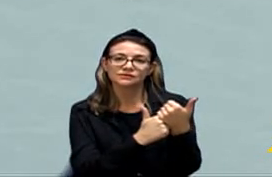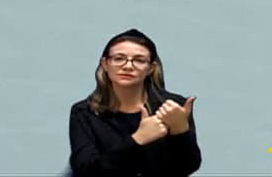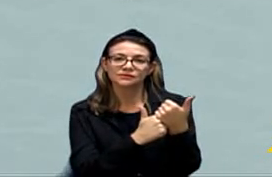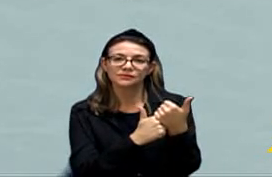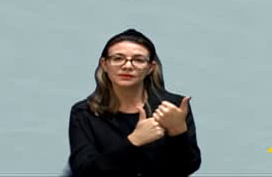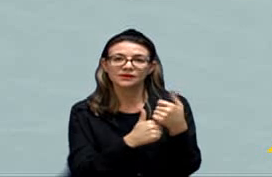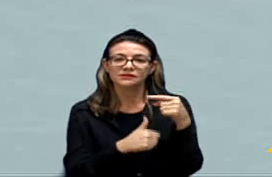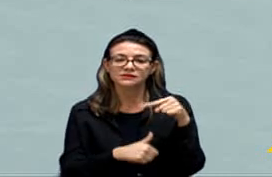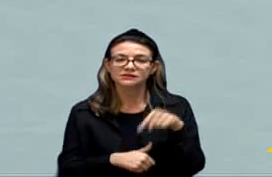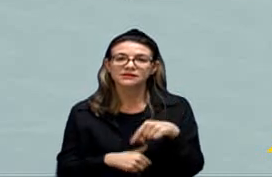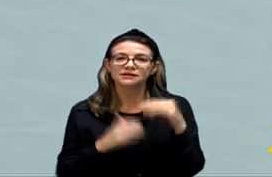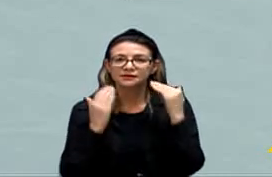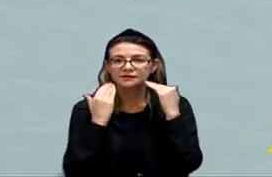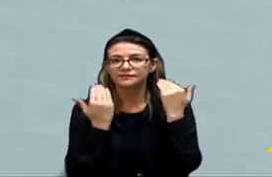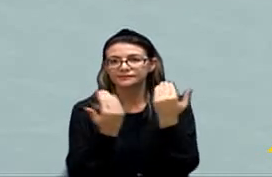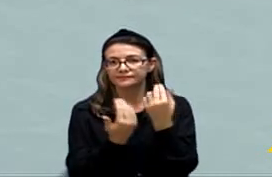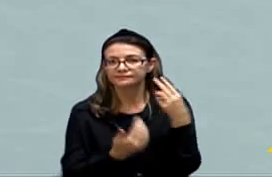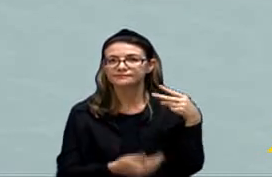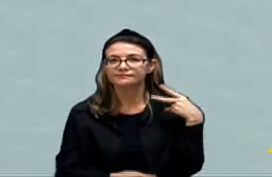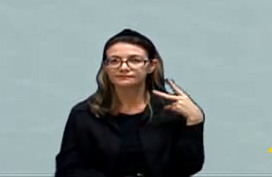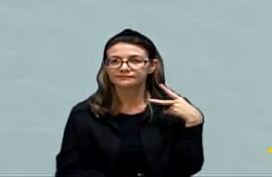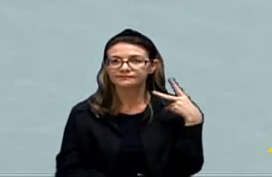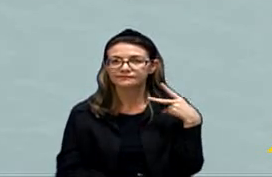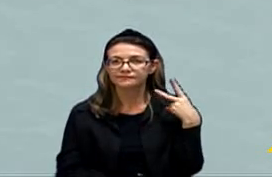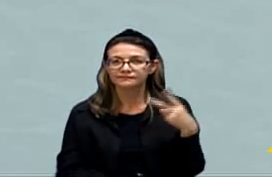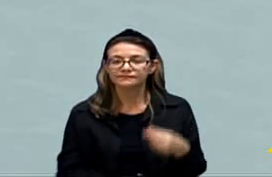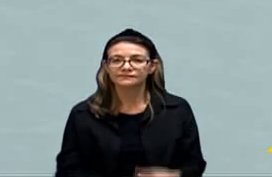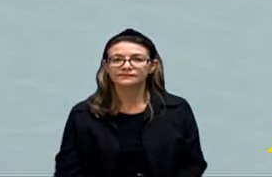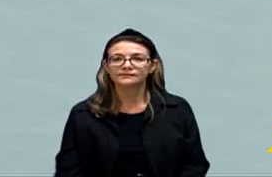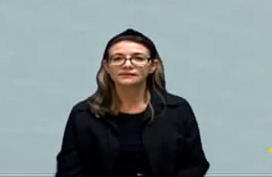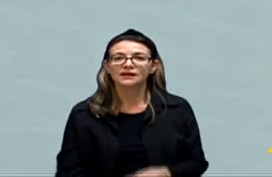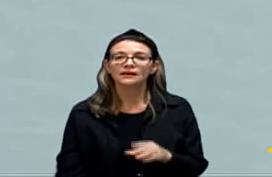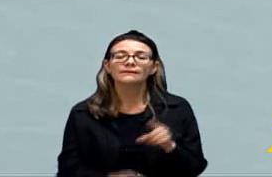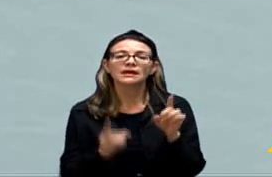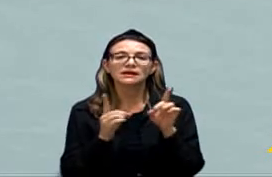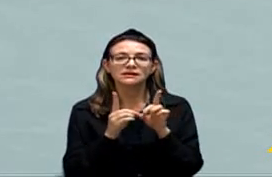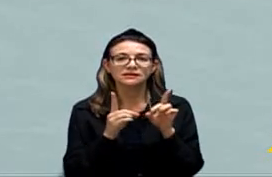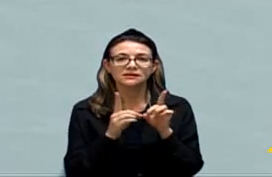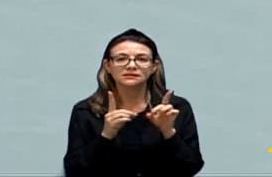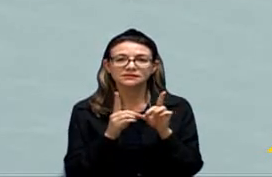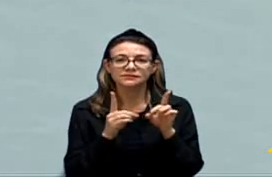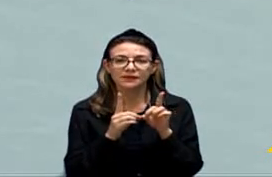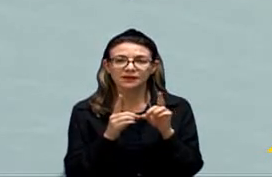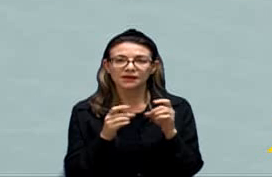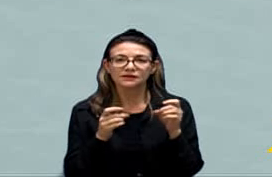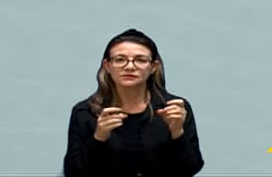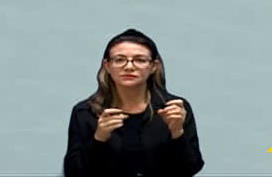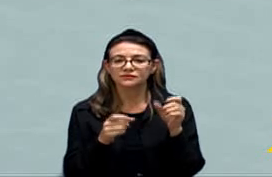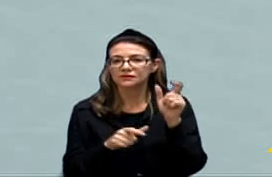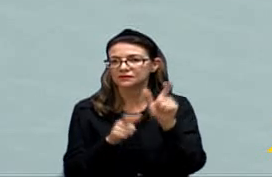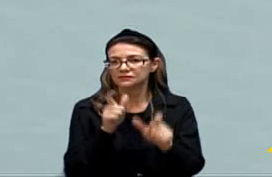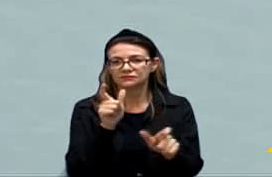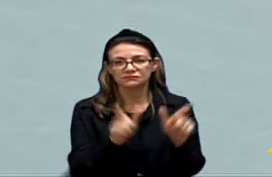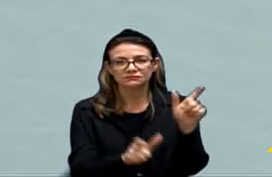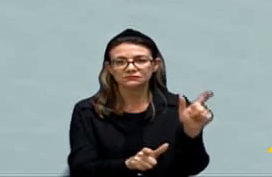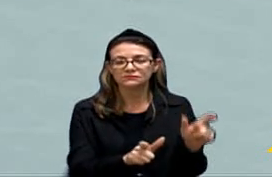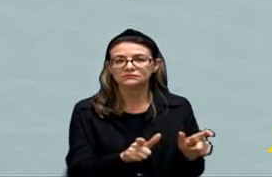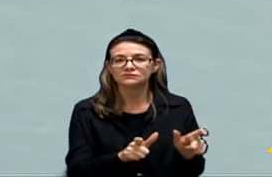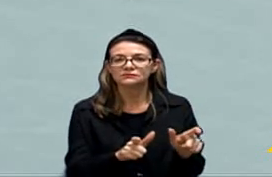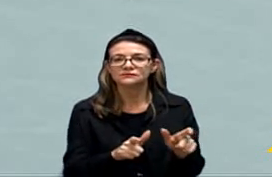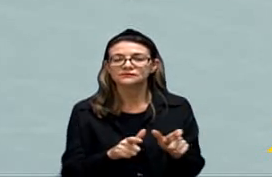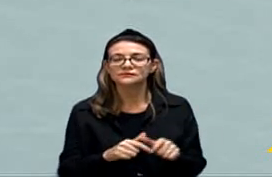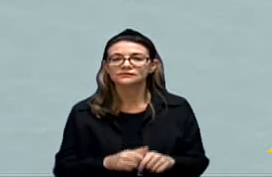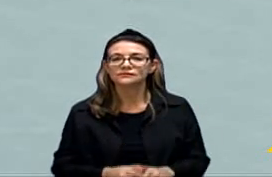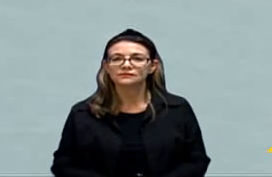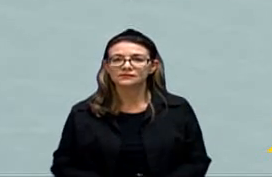nossas associações porém se necessário atendimento ao munícipe e nas repartições administrativas da prefeitura da nossa